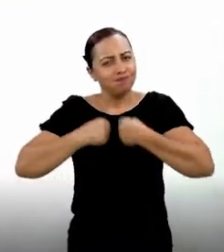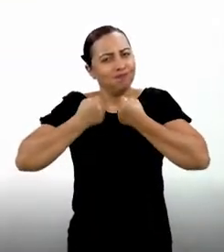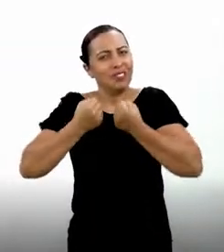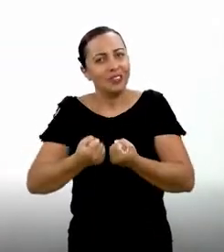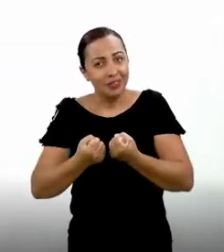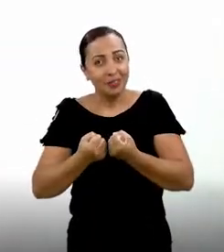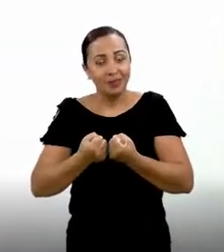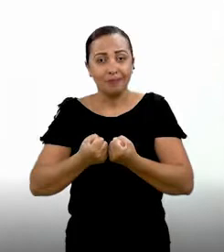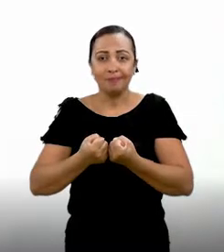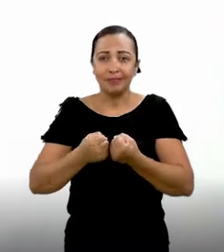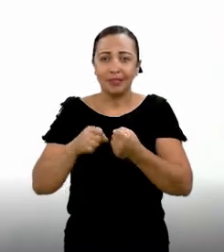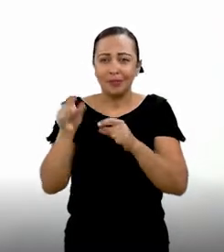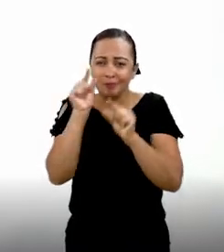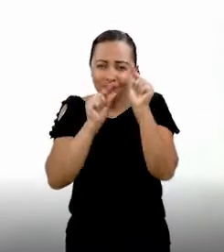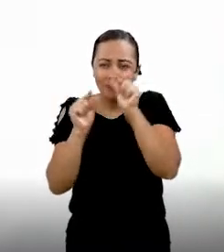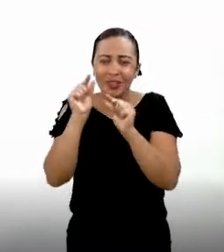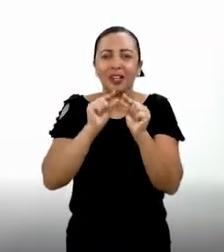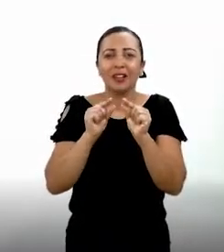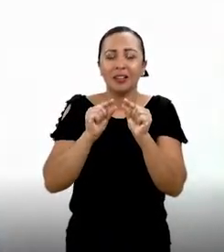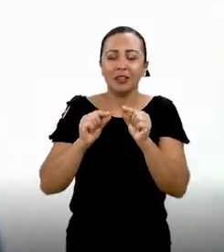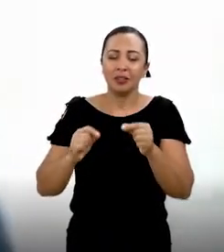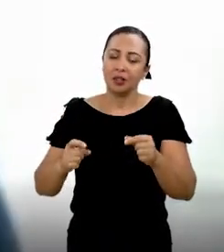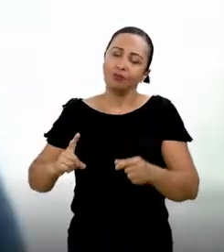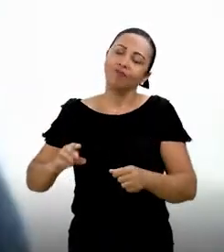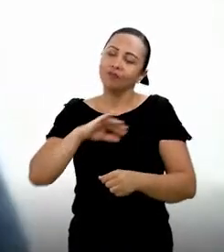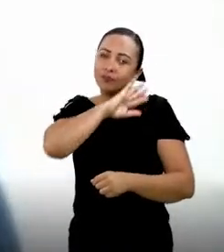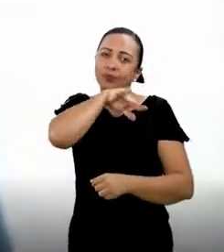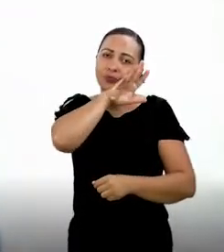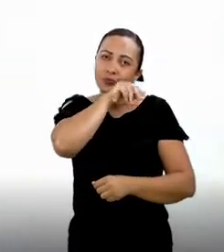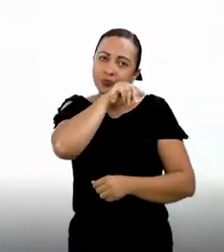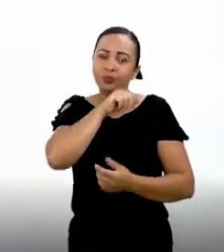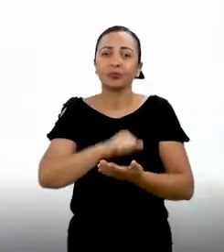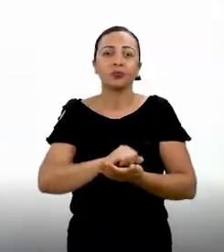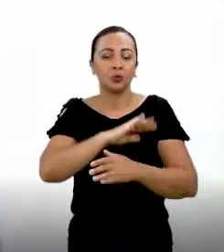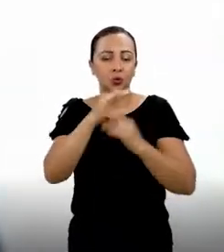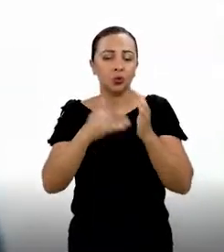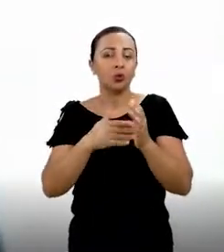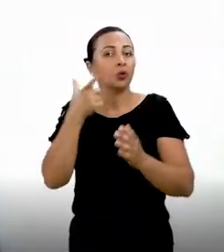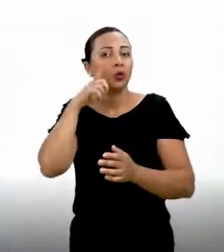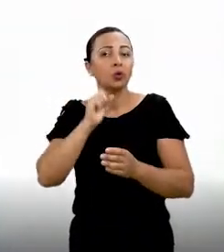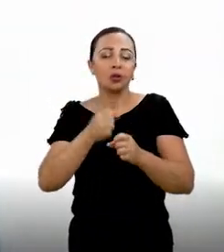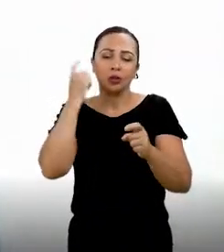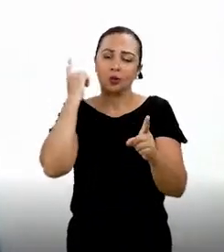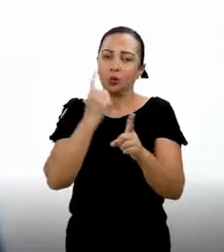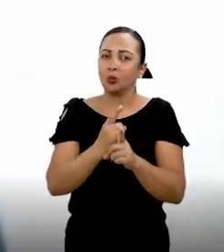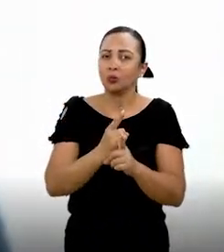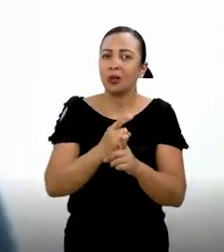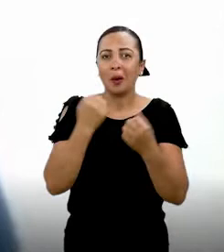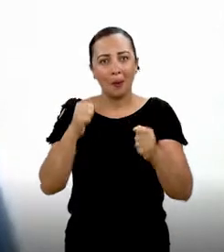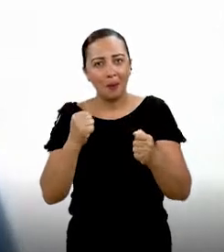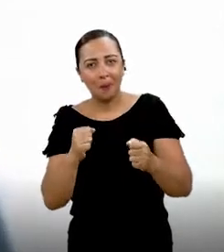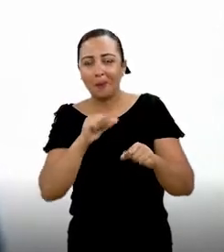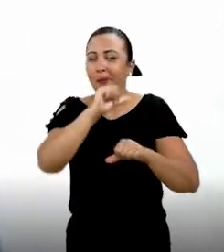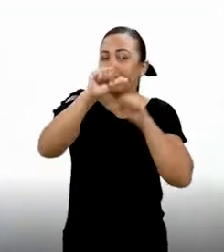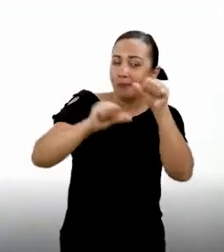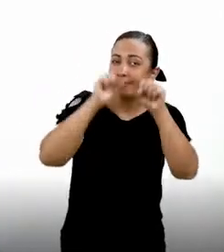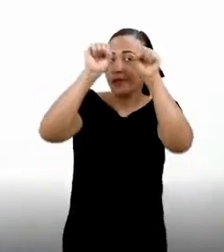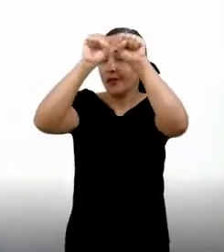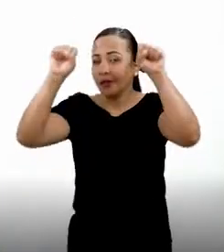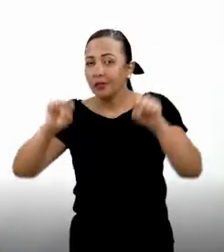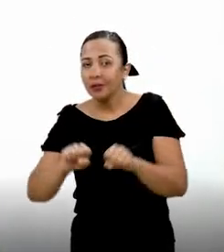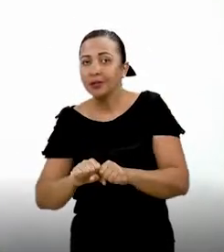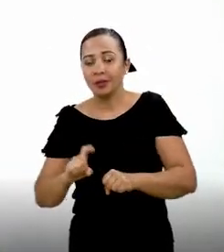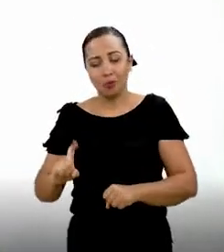a gente conseguir achar que possa burlar o sistema ali, né, dos vermes, a gente tem que